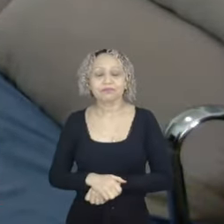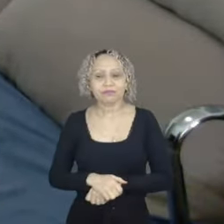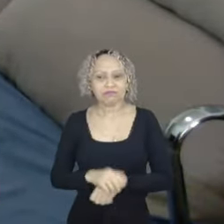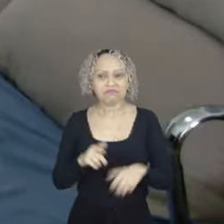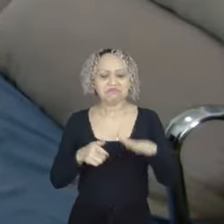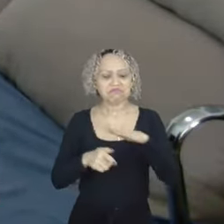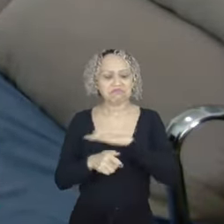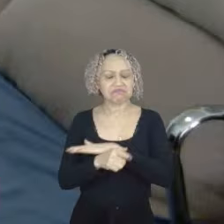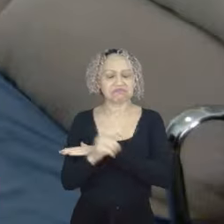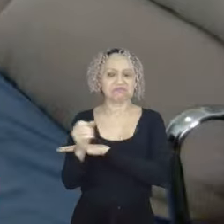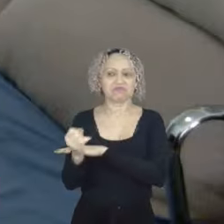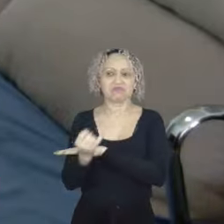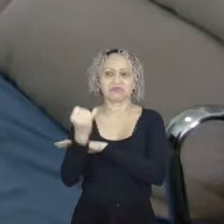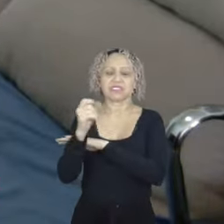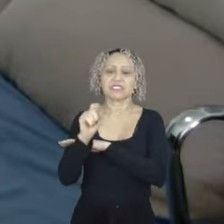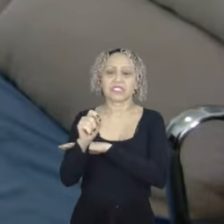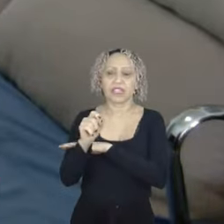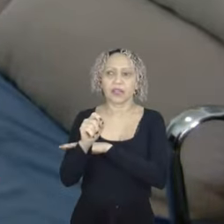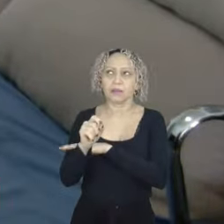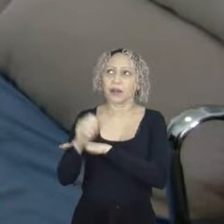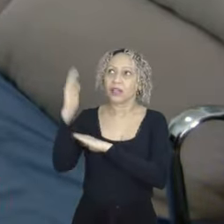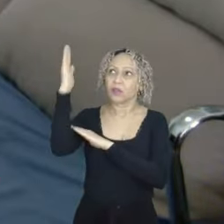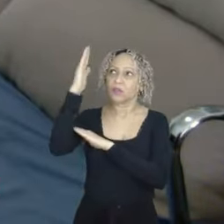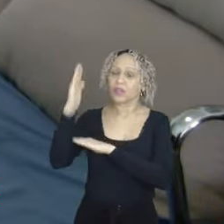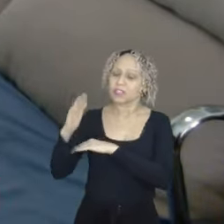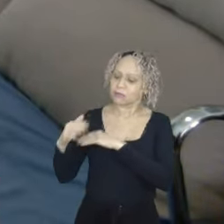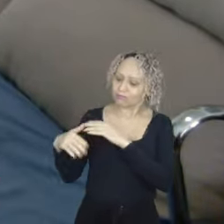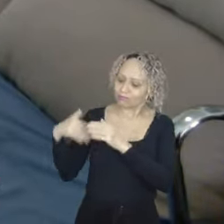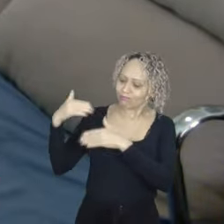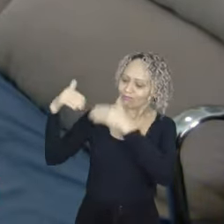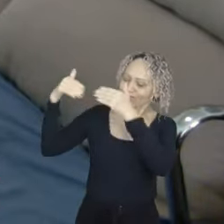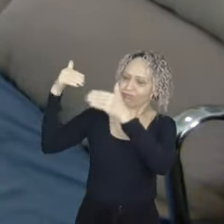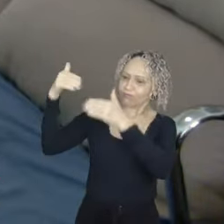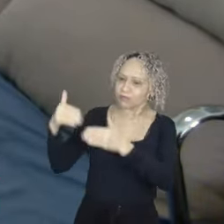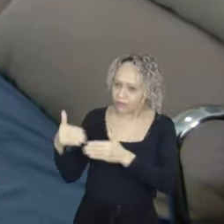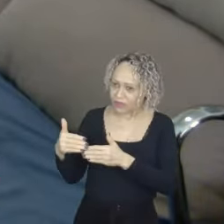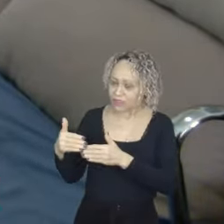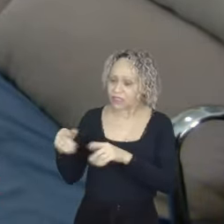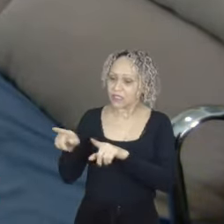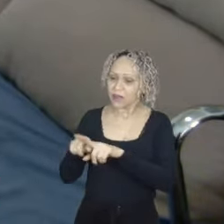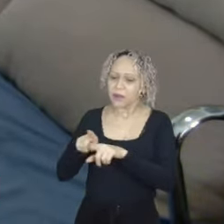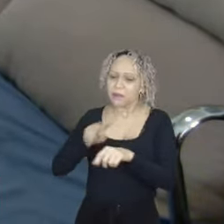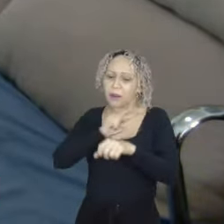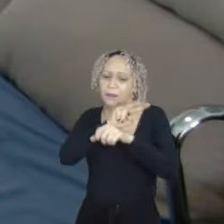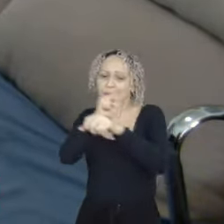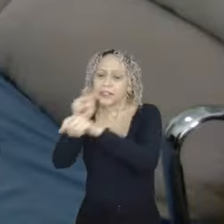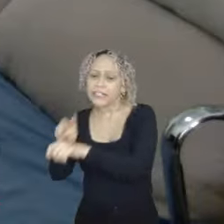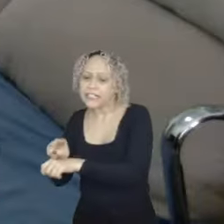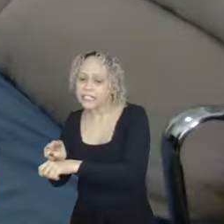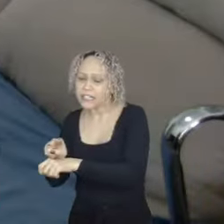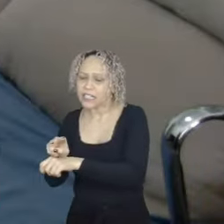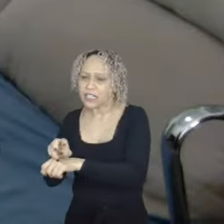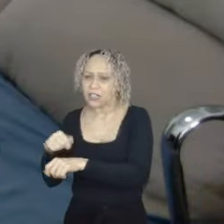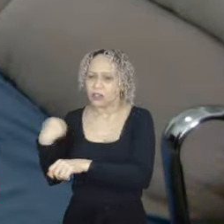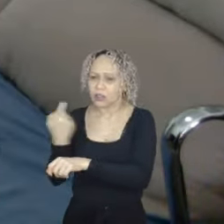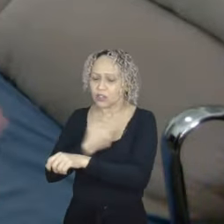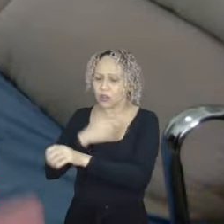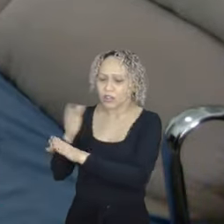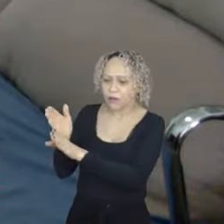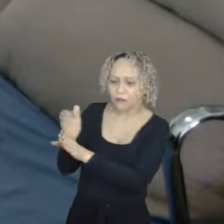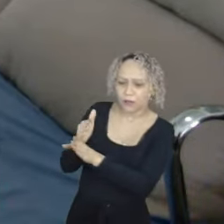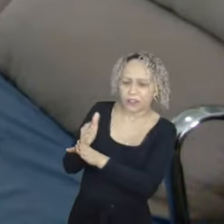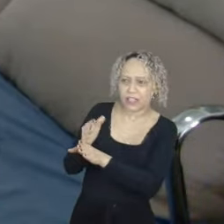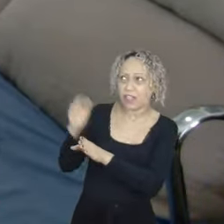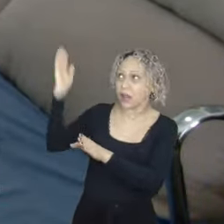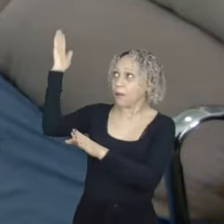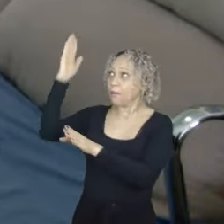extrema importância para o desenvolvimento do país, para a defesa das nossas fronteiras, né? E mais do que isso, o desenvolvimento da nossa